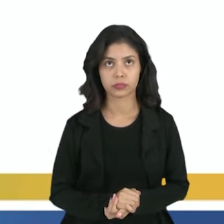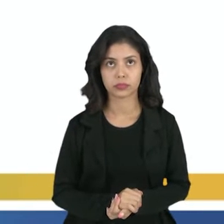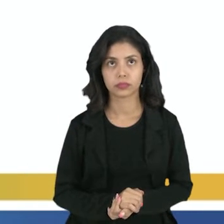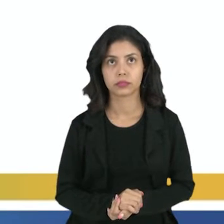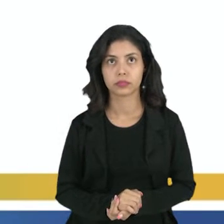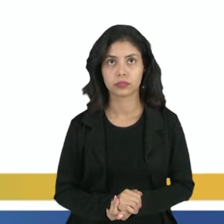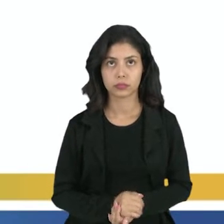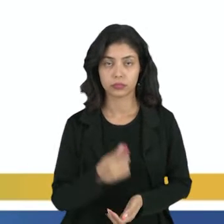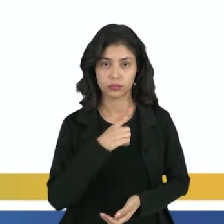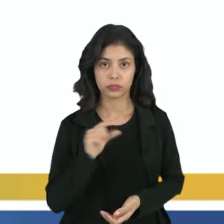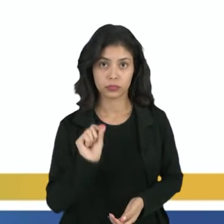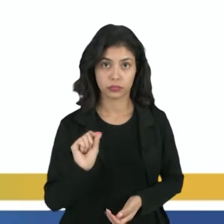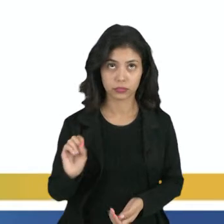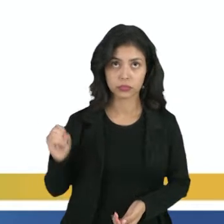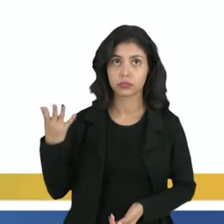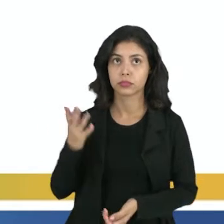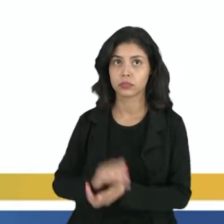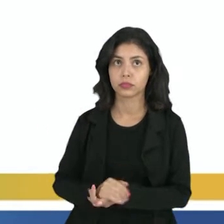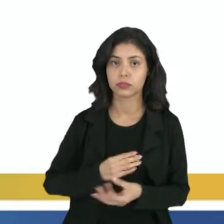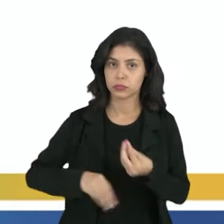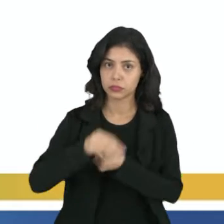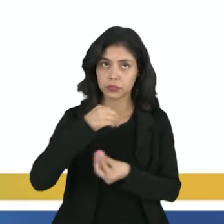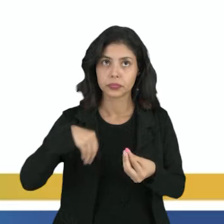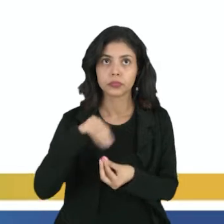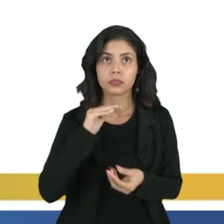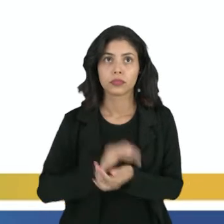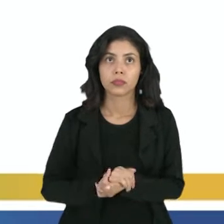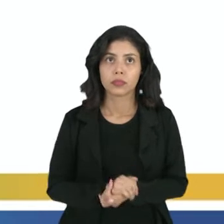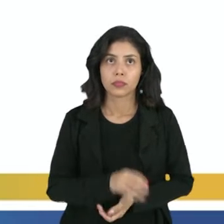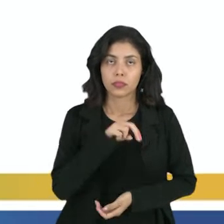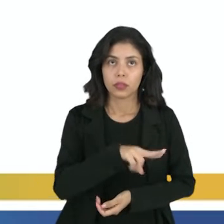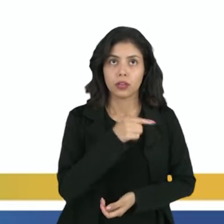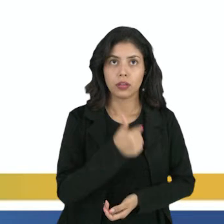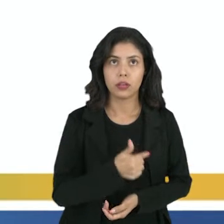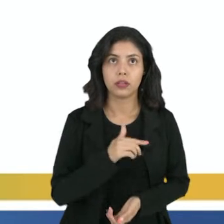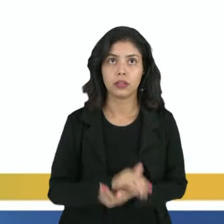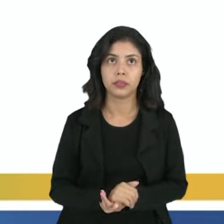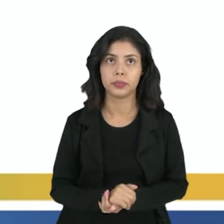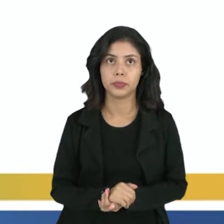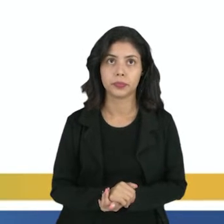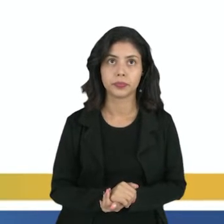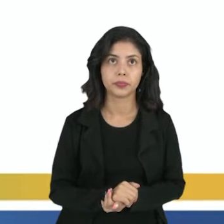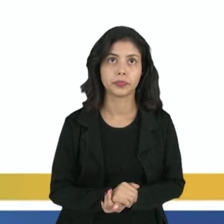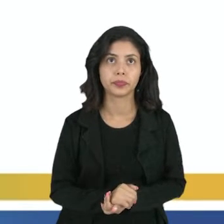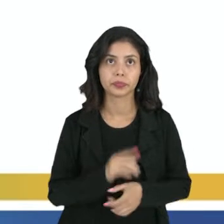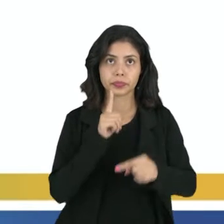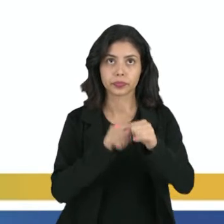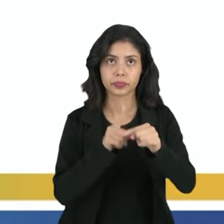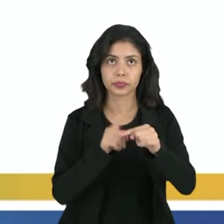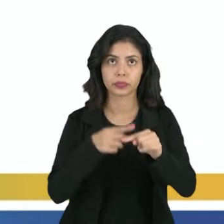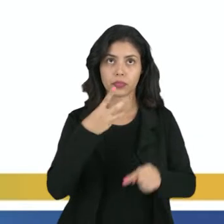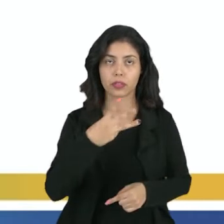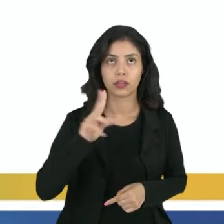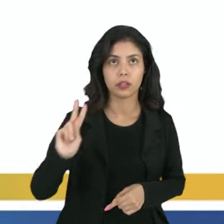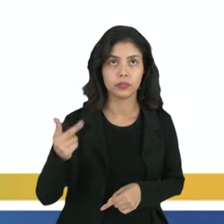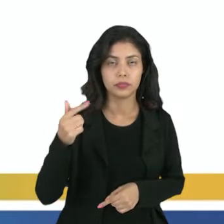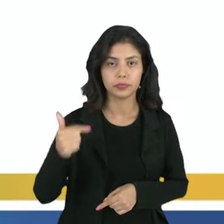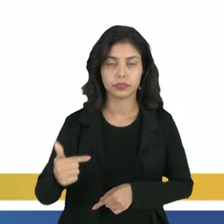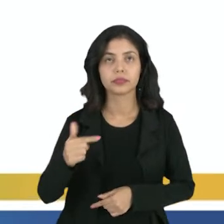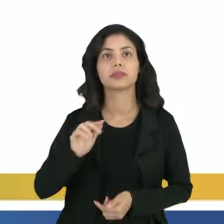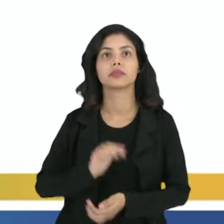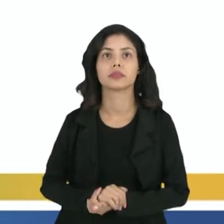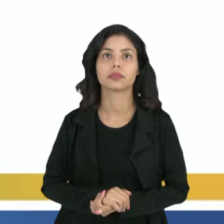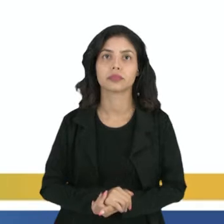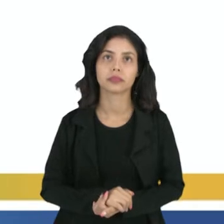processo. Então, nós temos aqui no reagente N2 gasoso, reagindo com